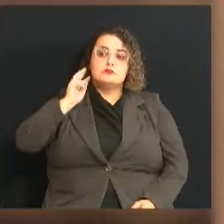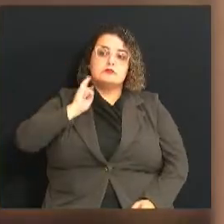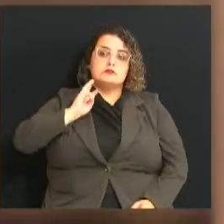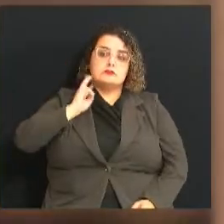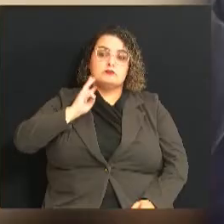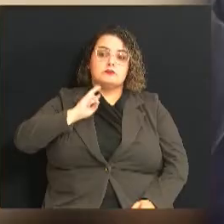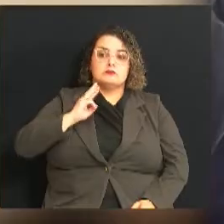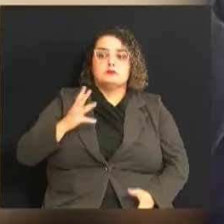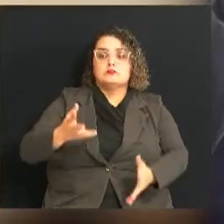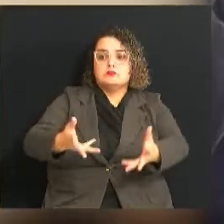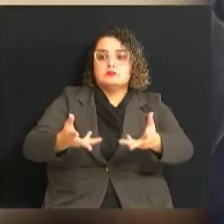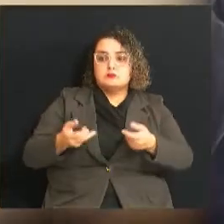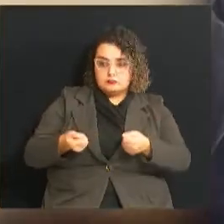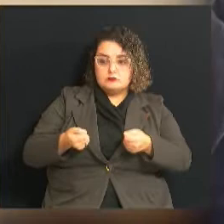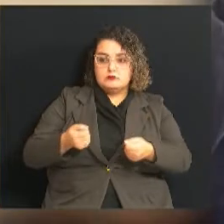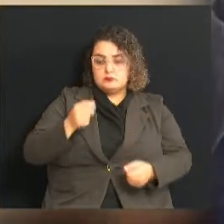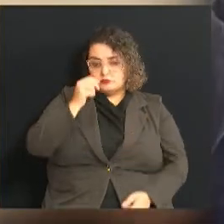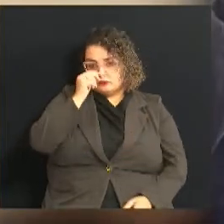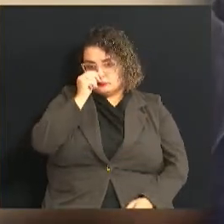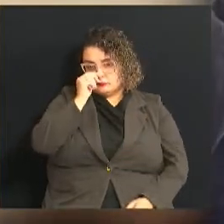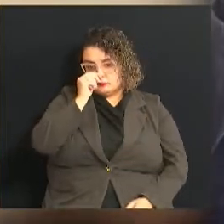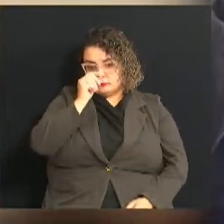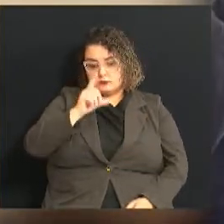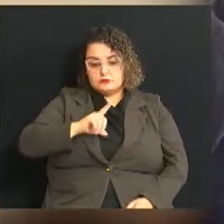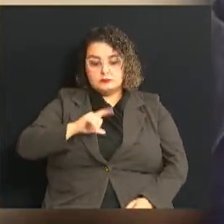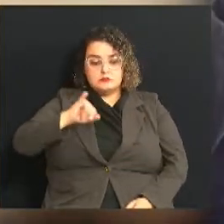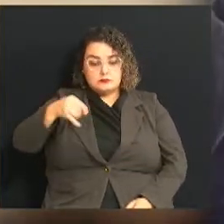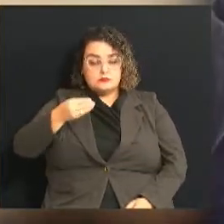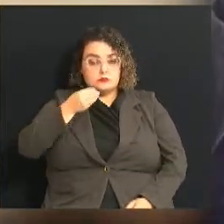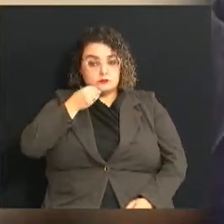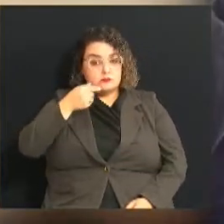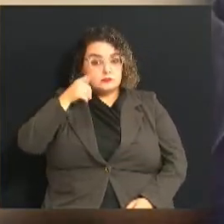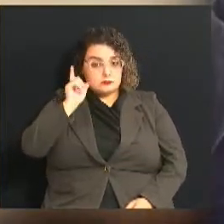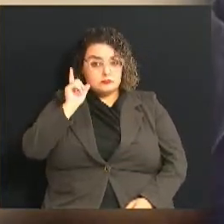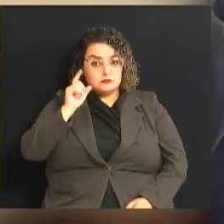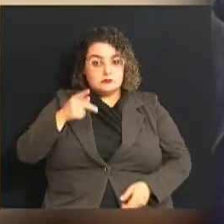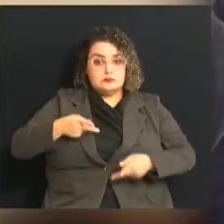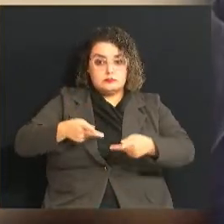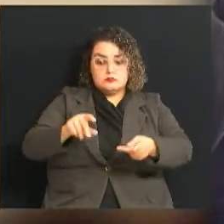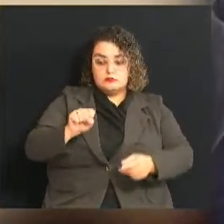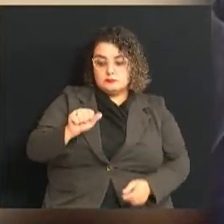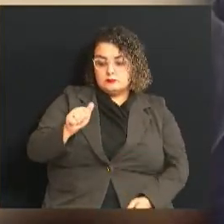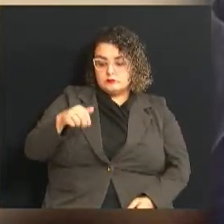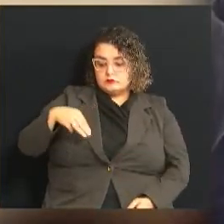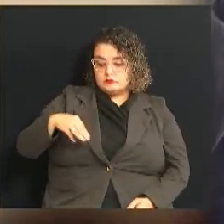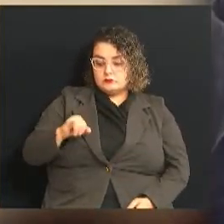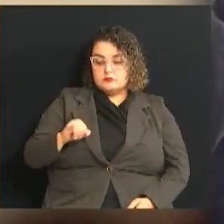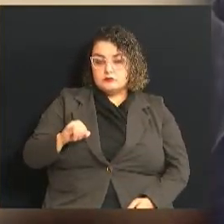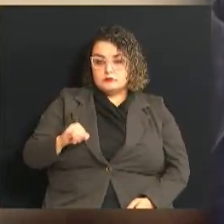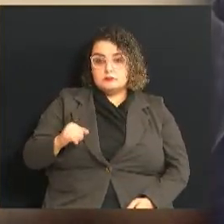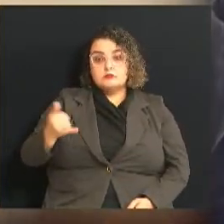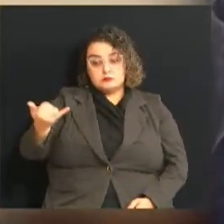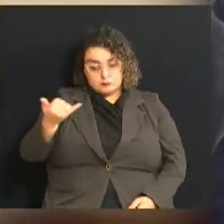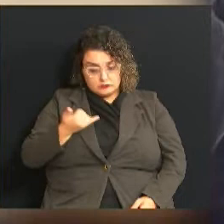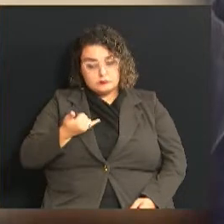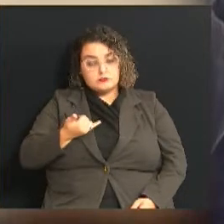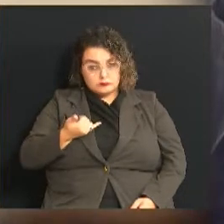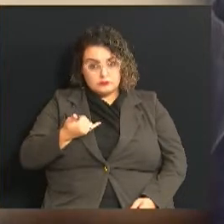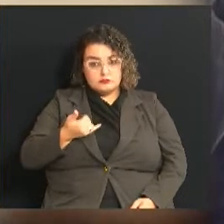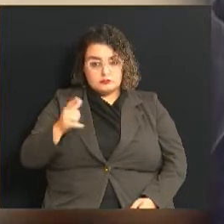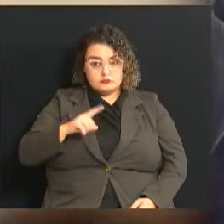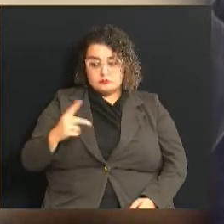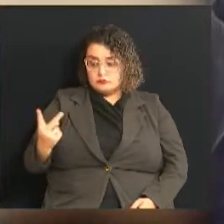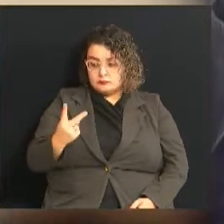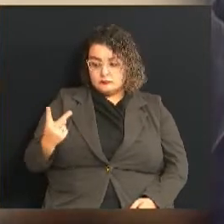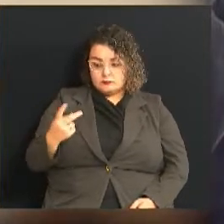e de convidados. Eu tive a oportunidade ontem de visitar o SAMIM E ali foi informado que tem um casal de